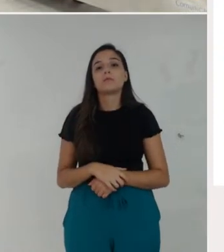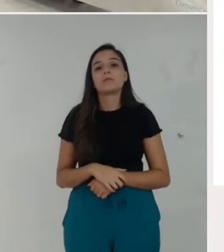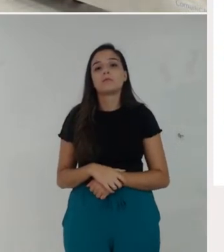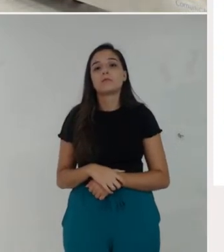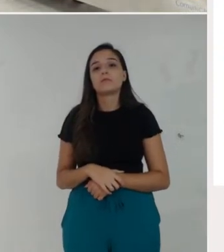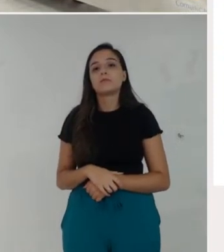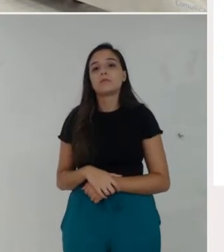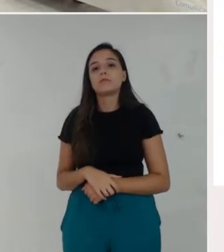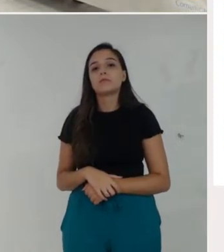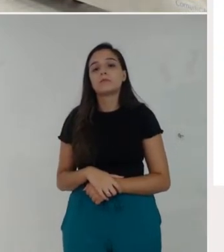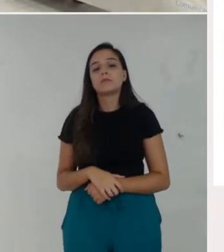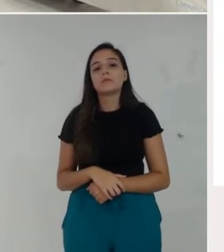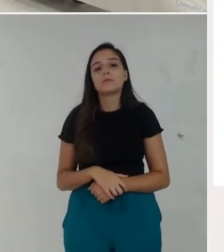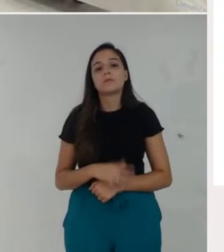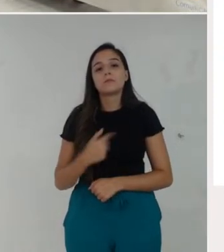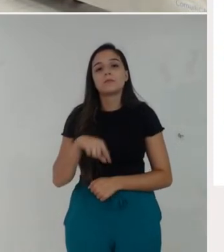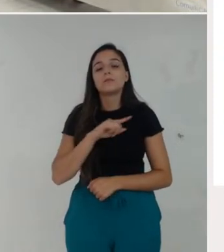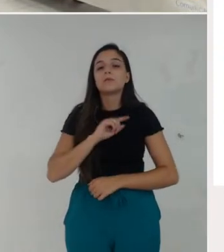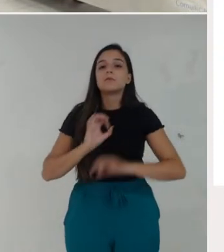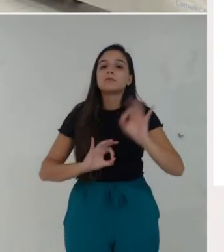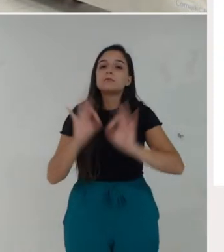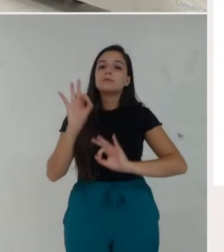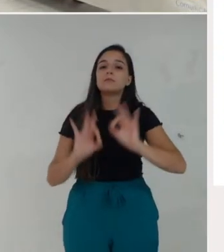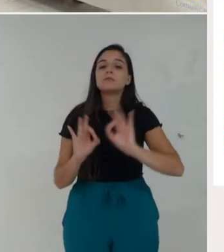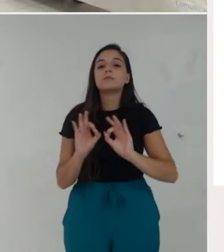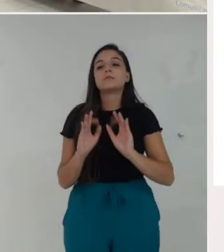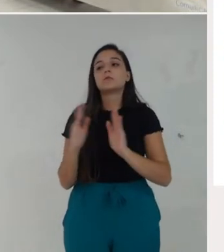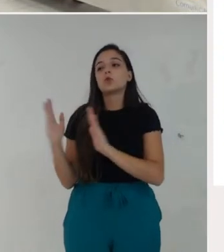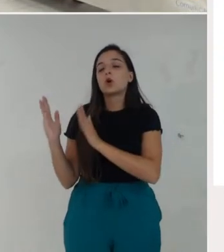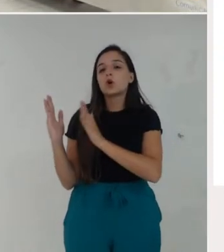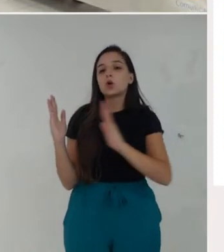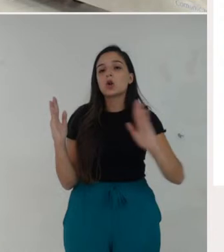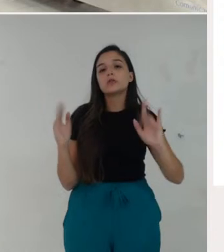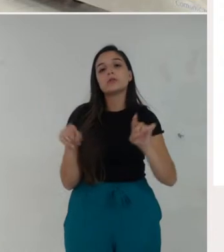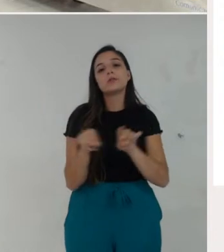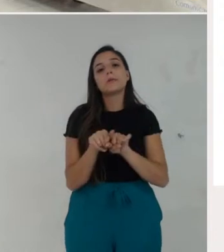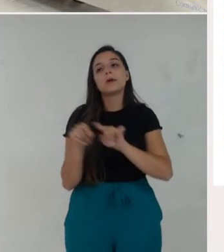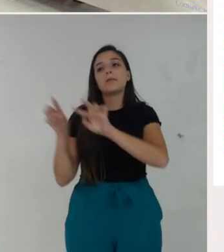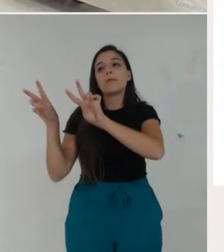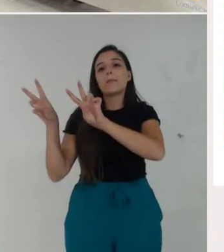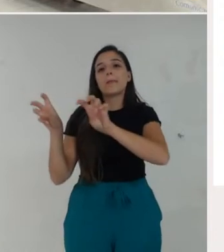volumes. E assim eles são construídos, com cronologia, com trechos de traduções,